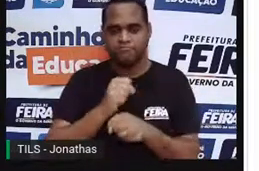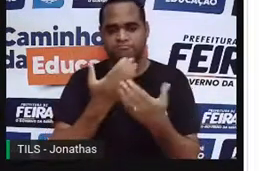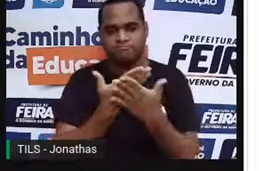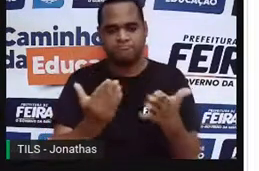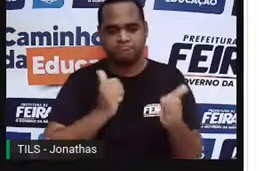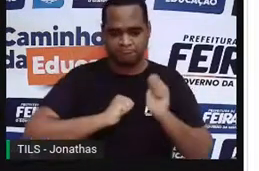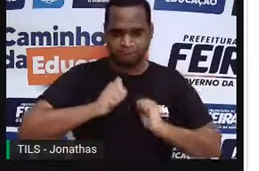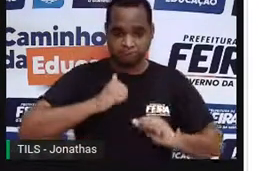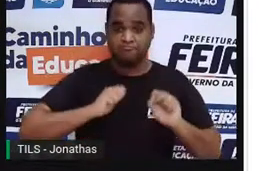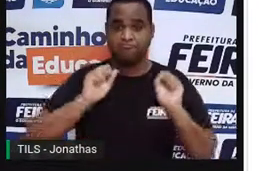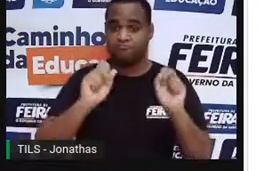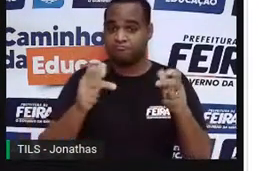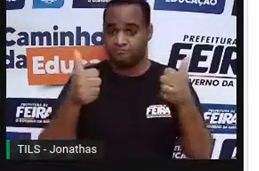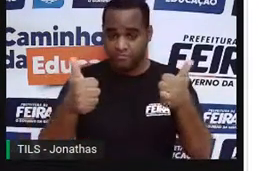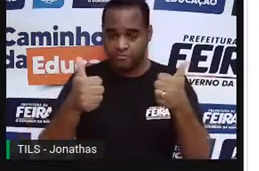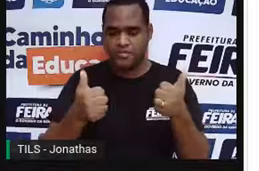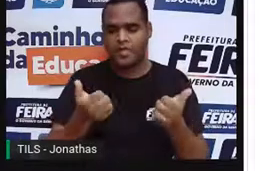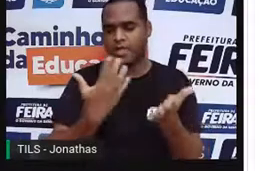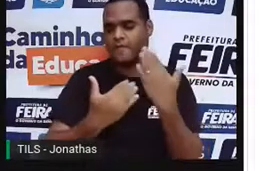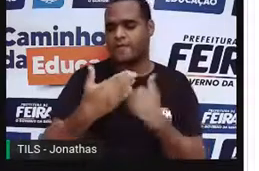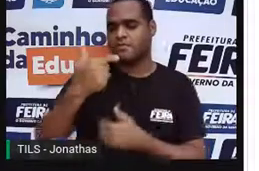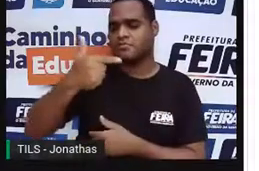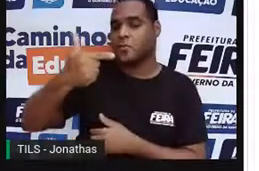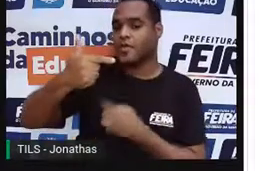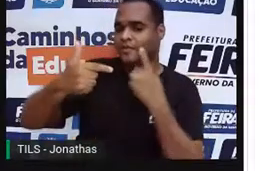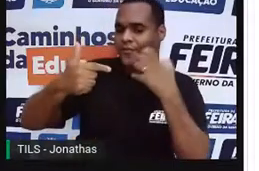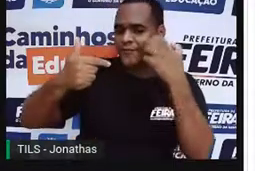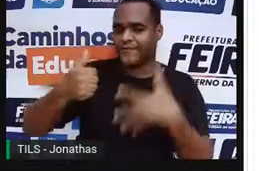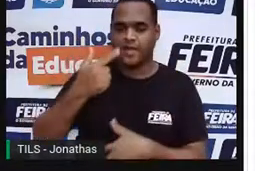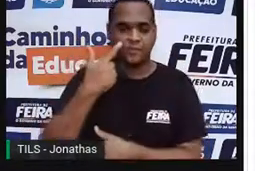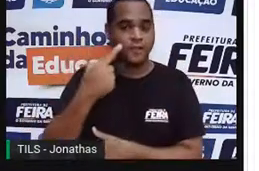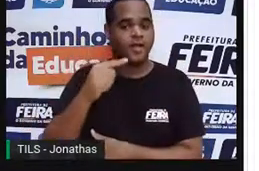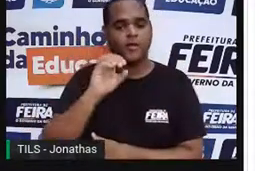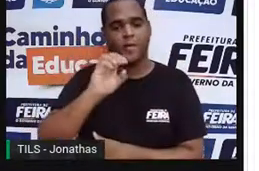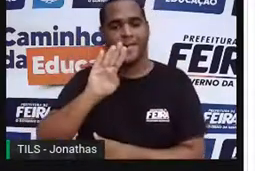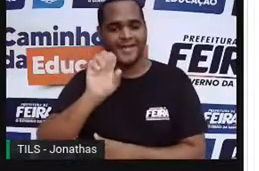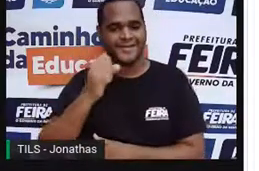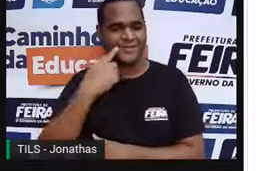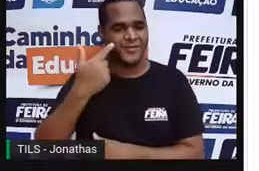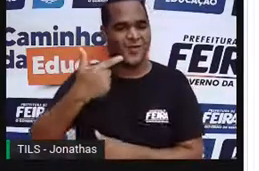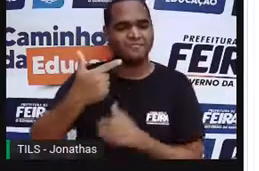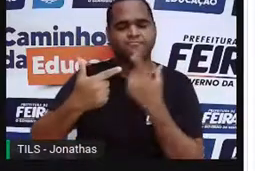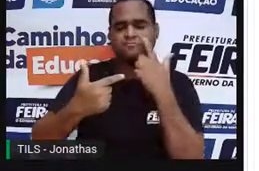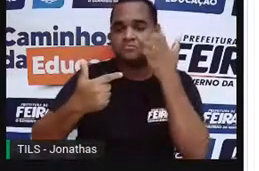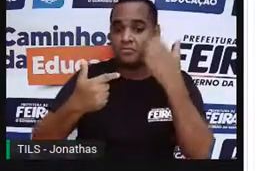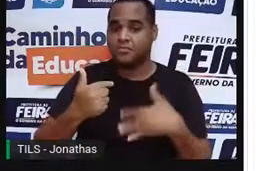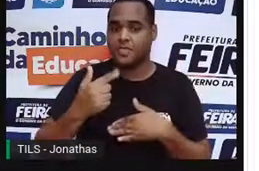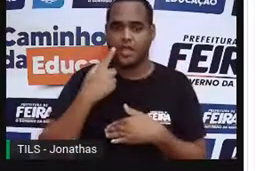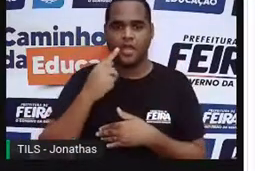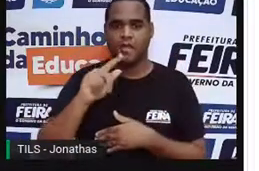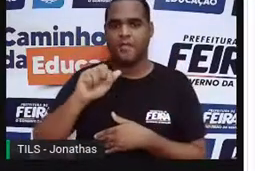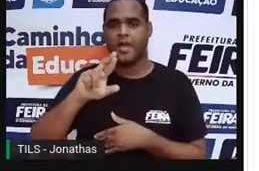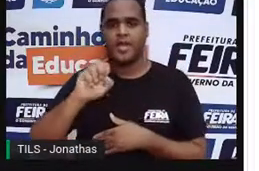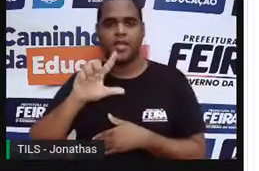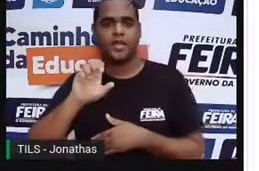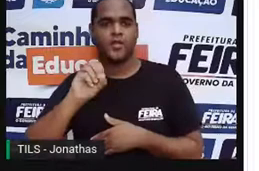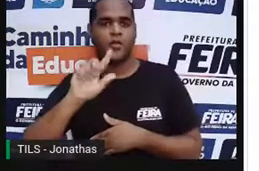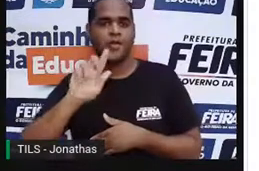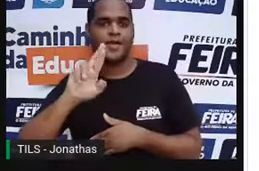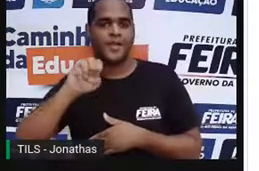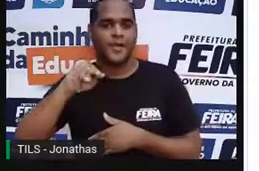sim mas vamos a segunda observação observação 2 os paralelogramos